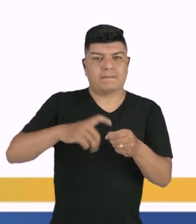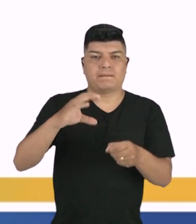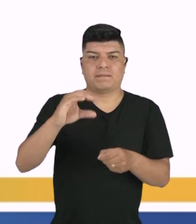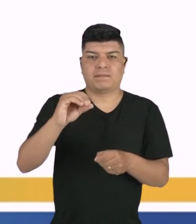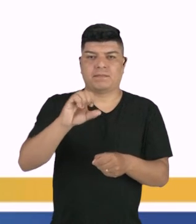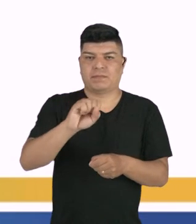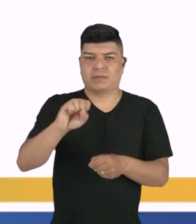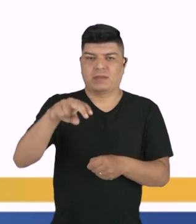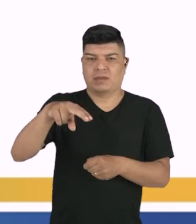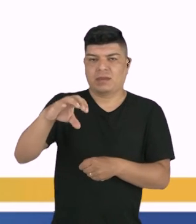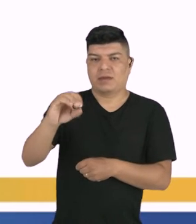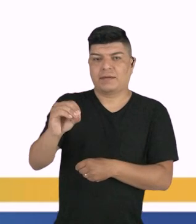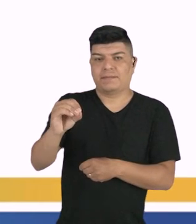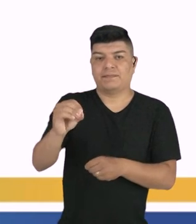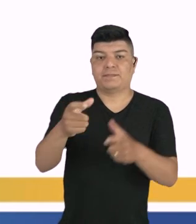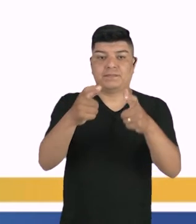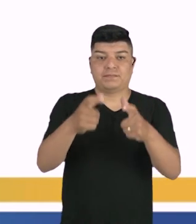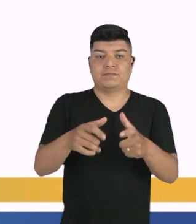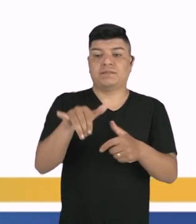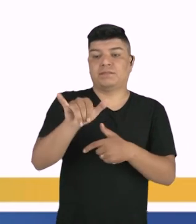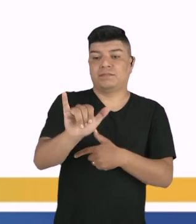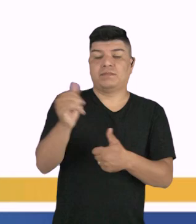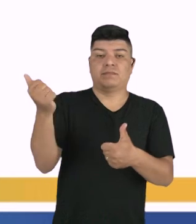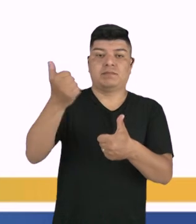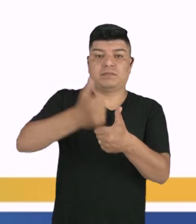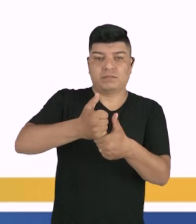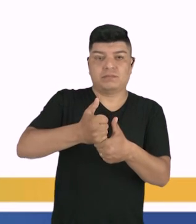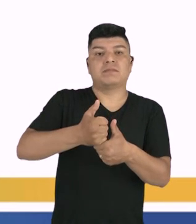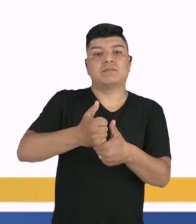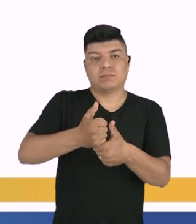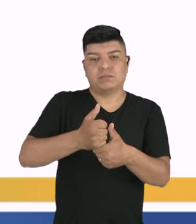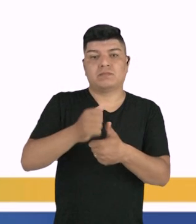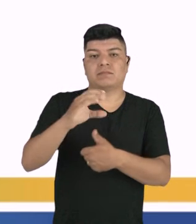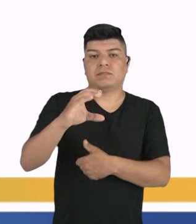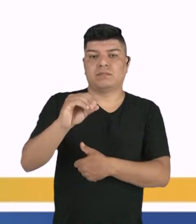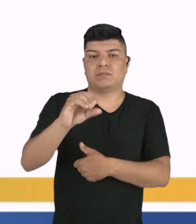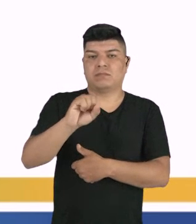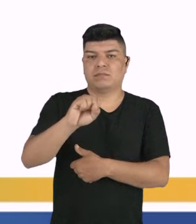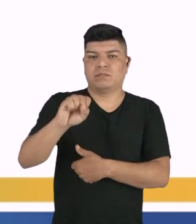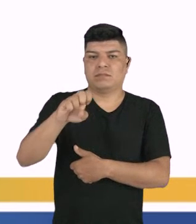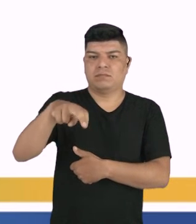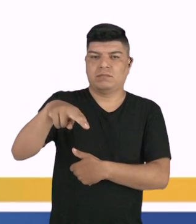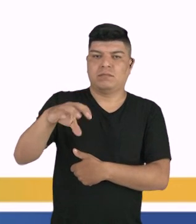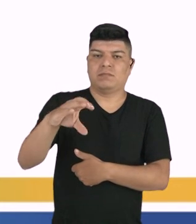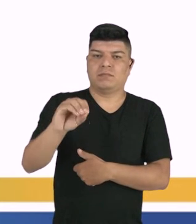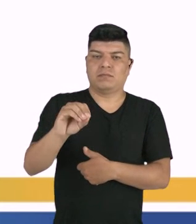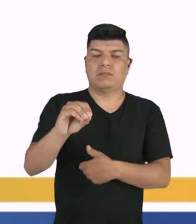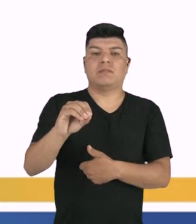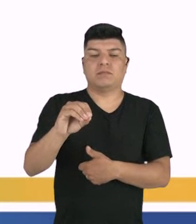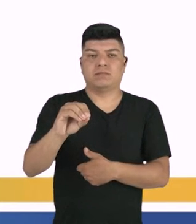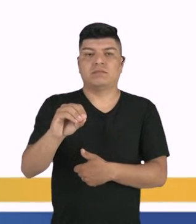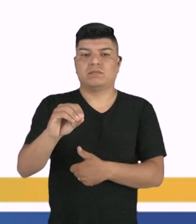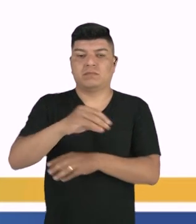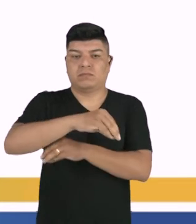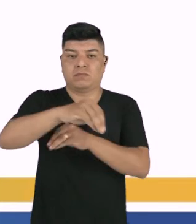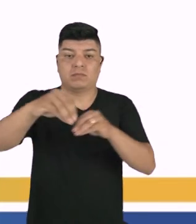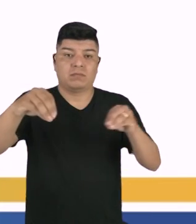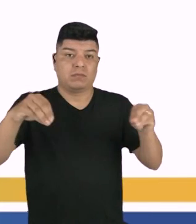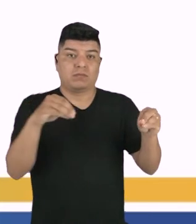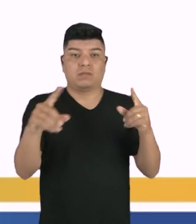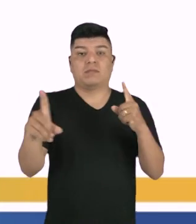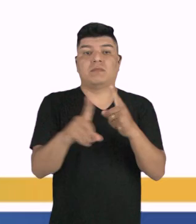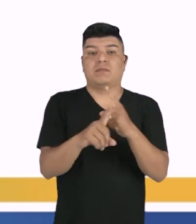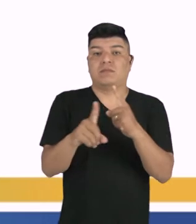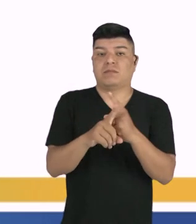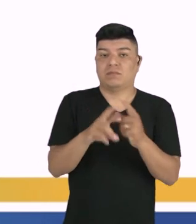né? Então, no lugar de y, a gente substituiu temporariamente por cosseno de x, ou melhor, o inverso, né? Agora vamos